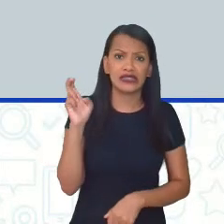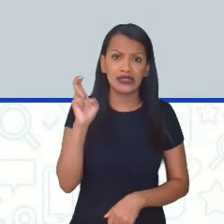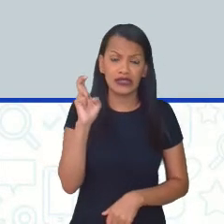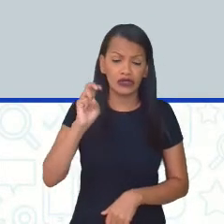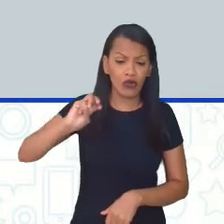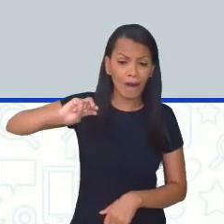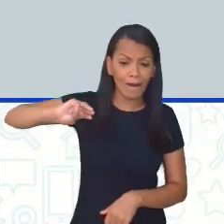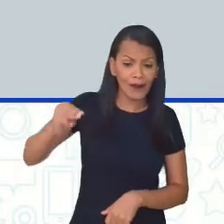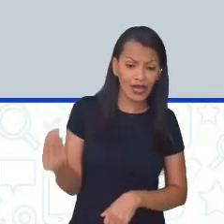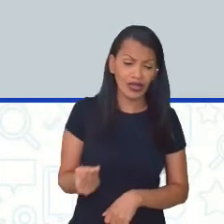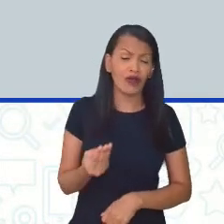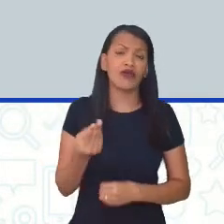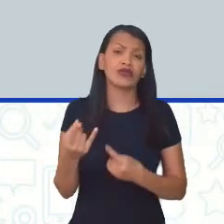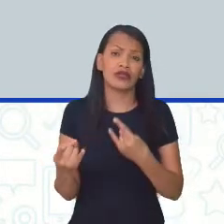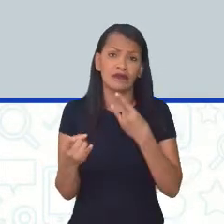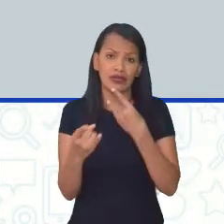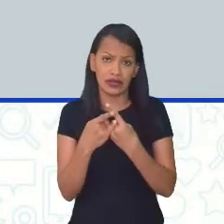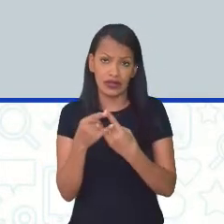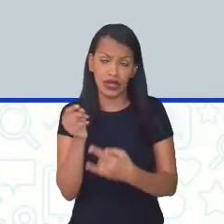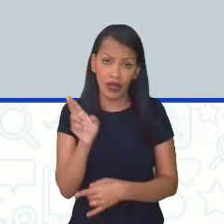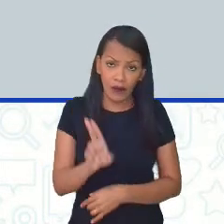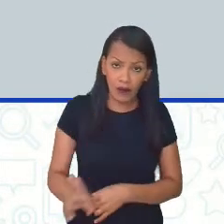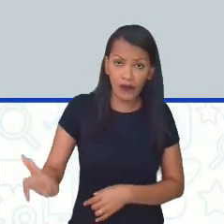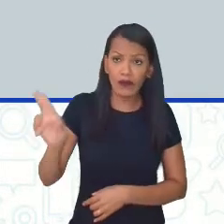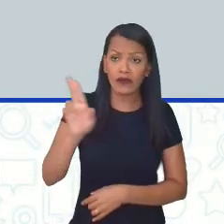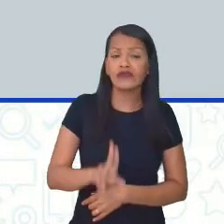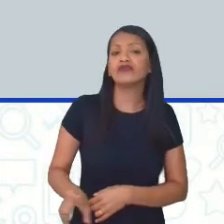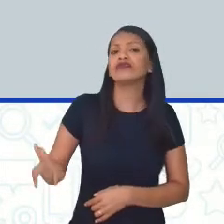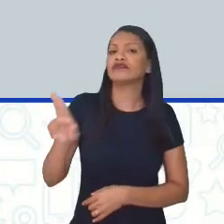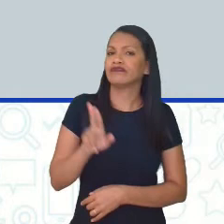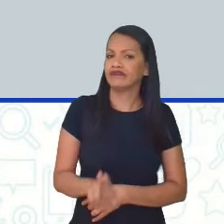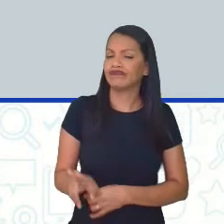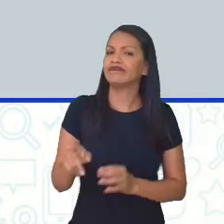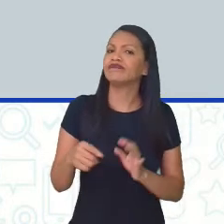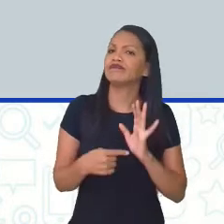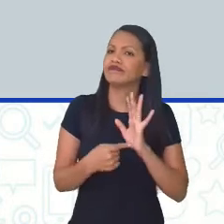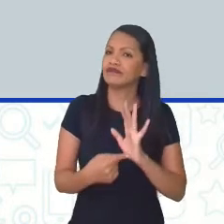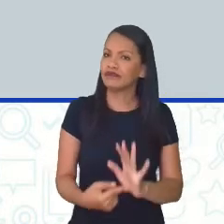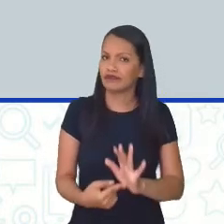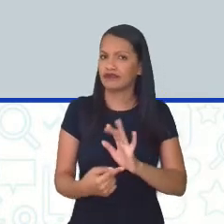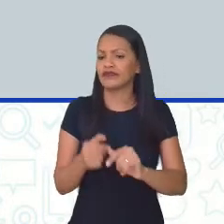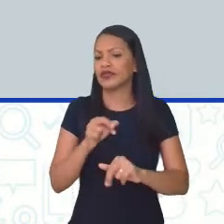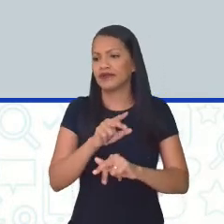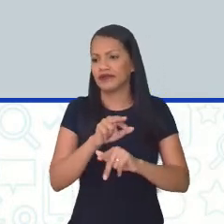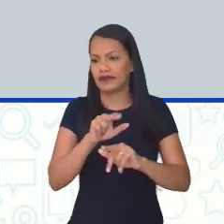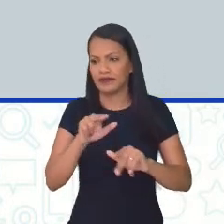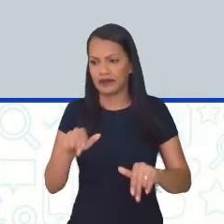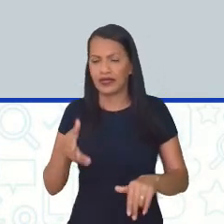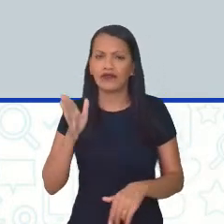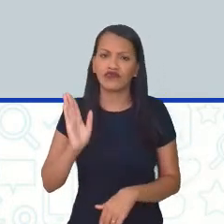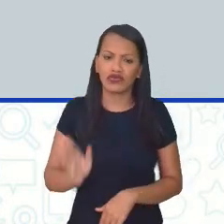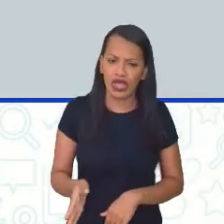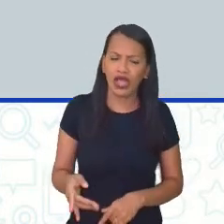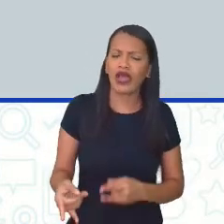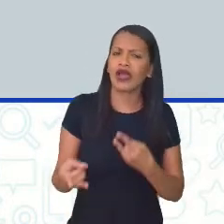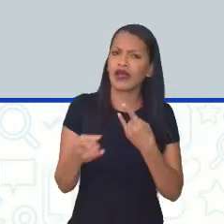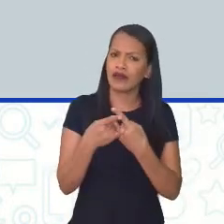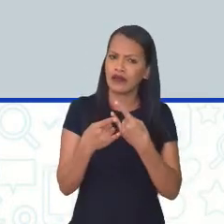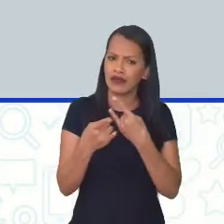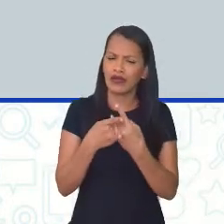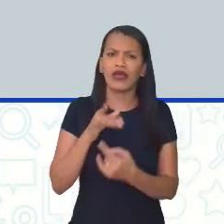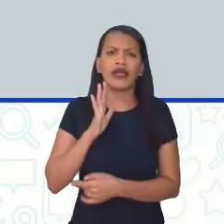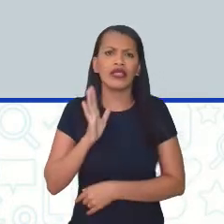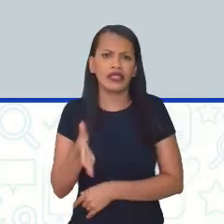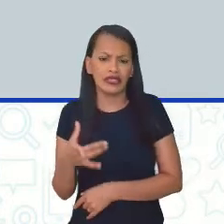são consumidas anualmente. E as apresentações também, elas estão diversificadas, né? Já são camisinhas que têm